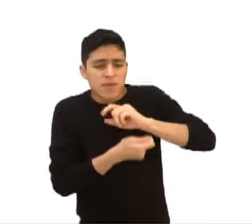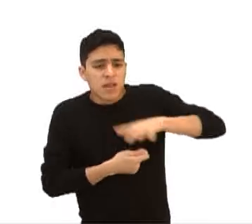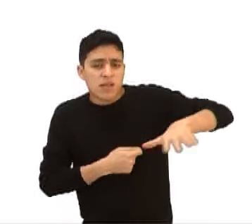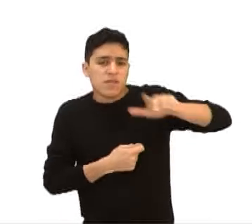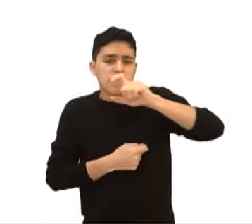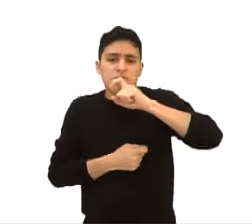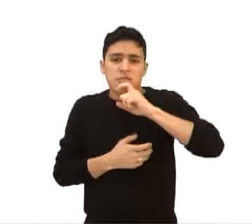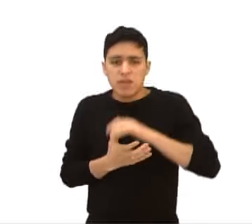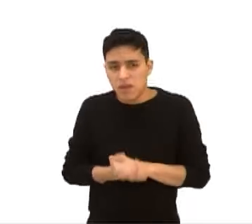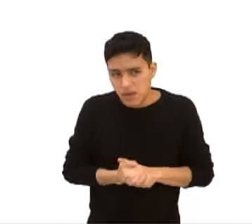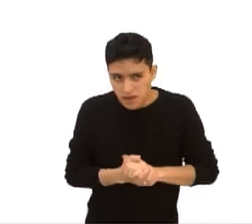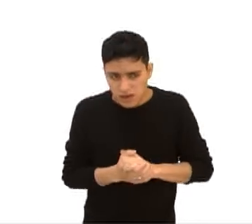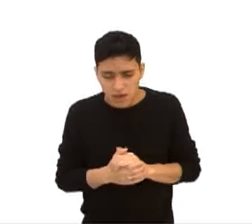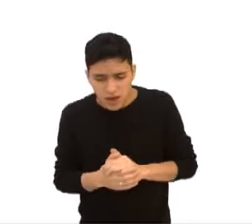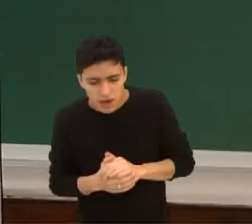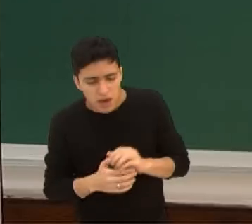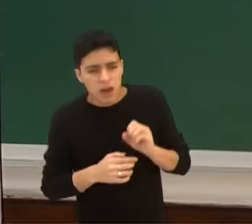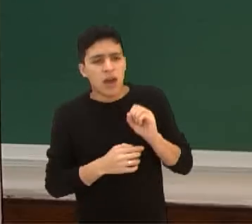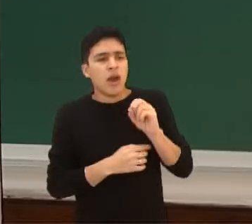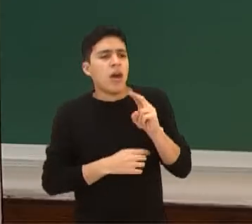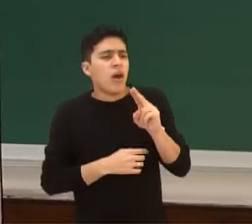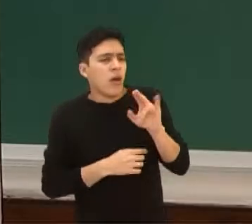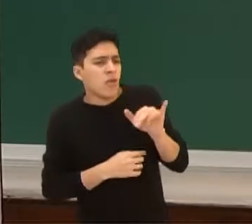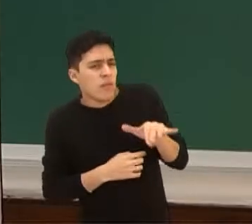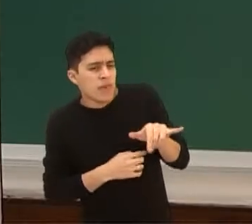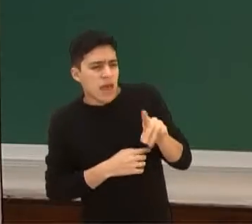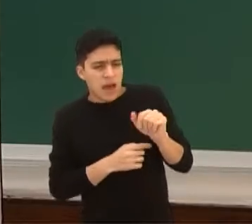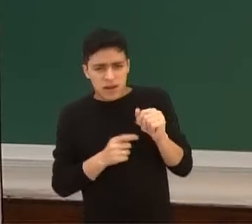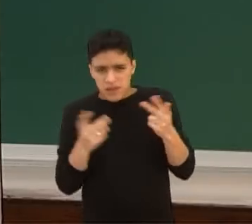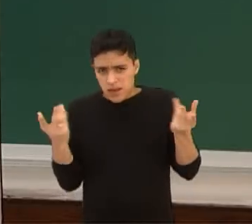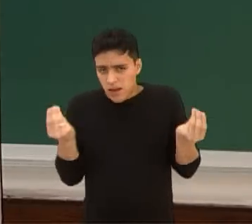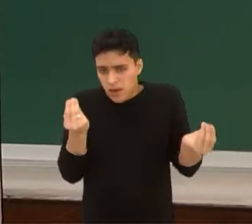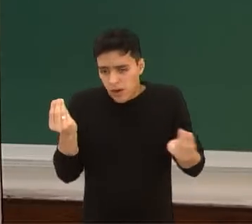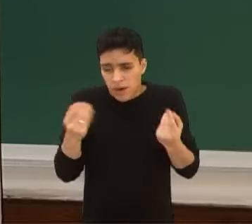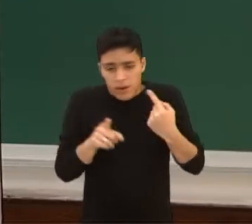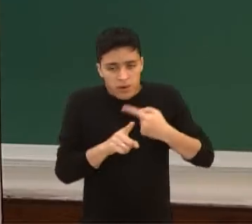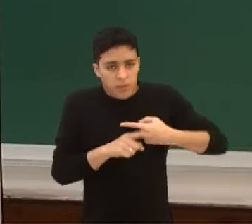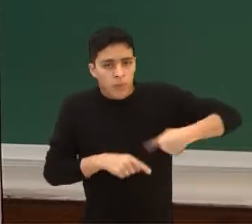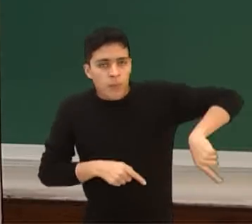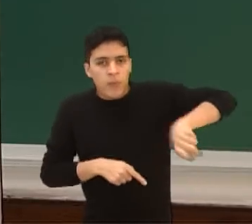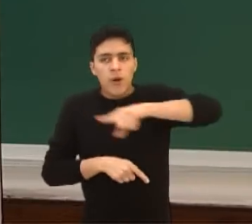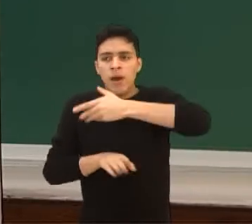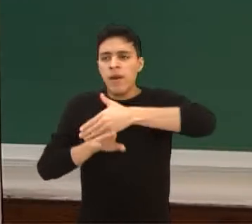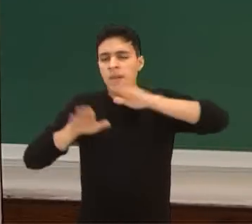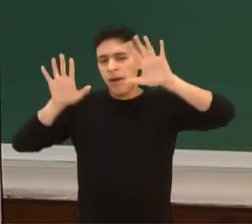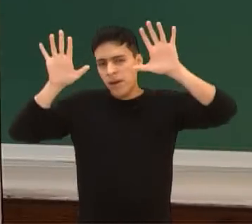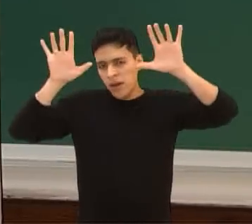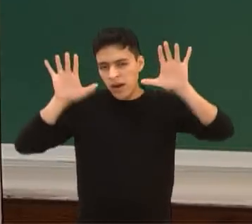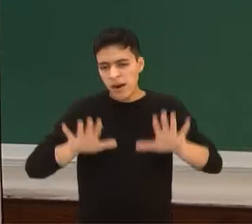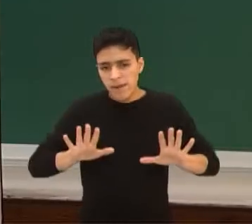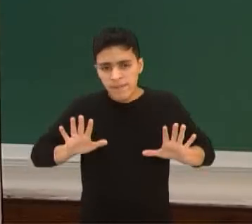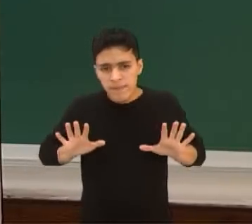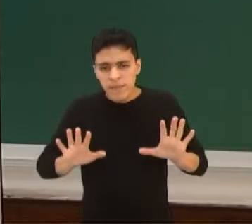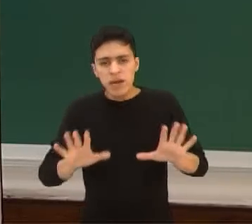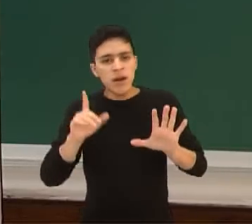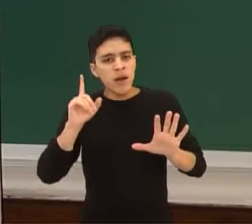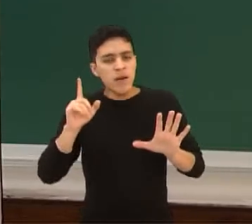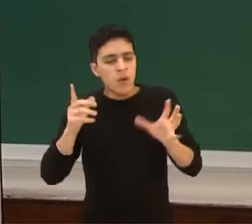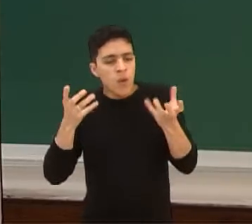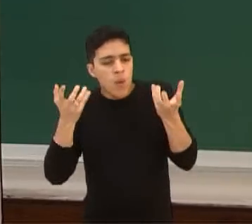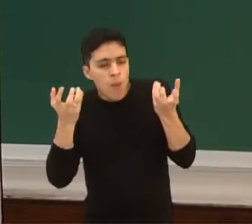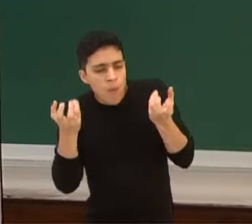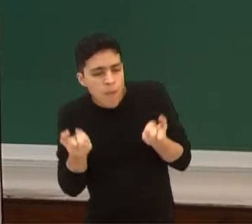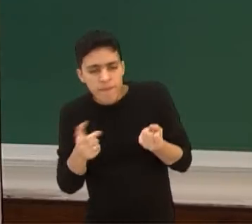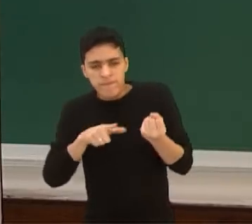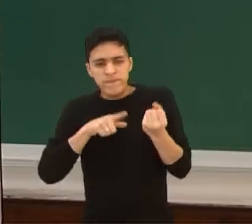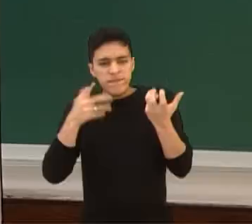frio. Subárida e setentrional seca, porque a neve ela aparece ali, porém a umidade, nós temos